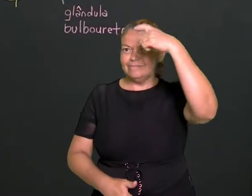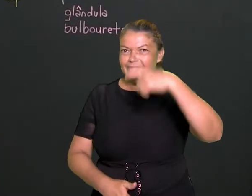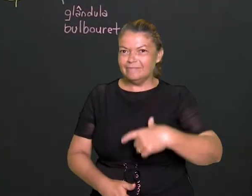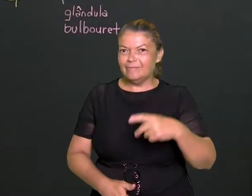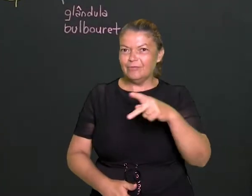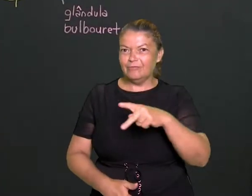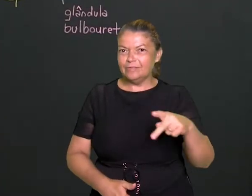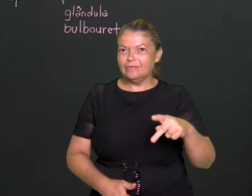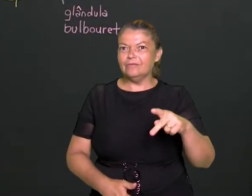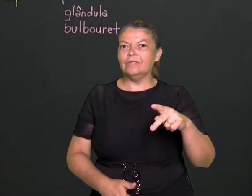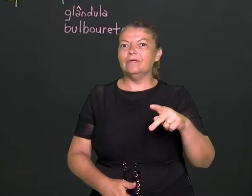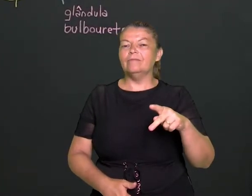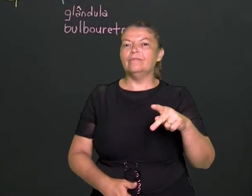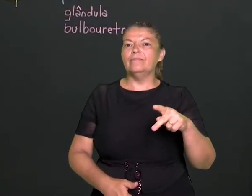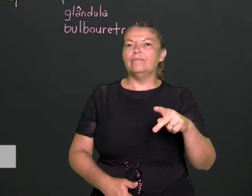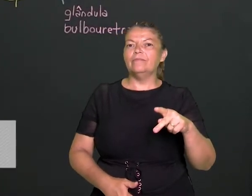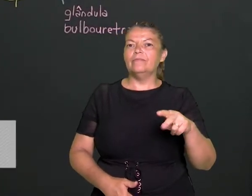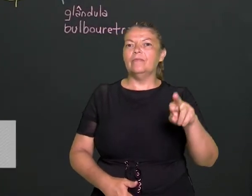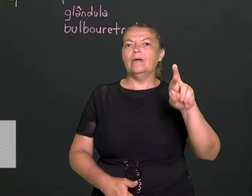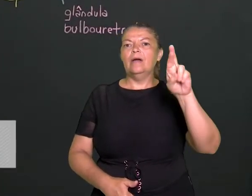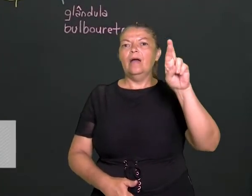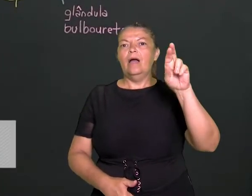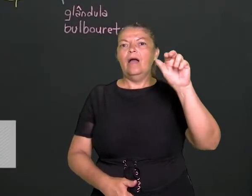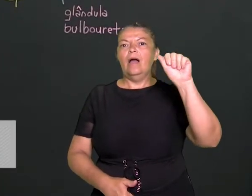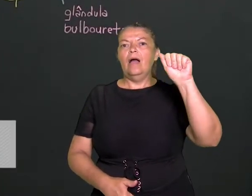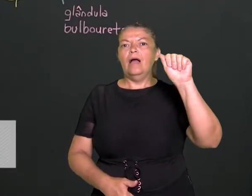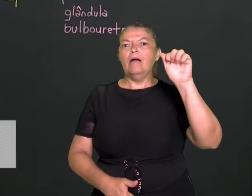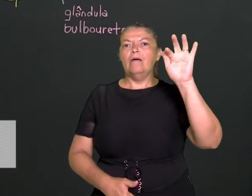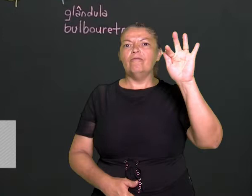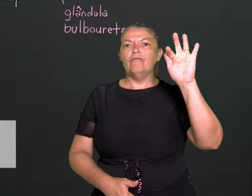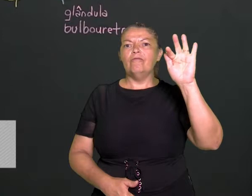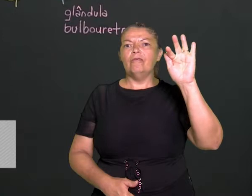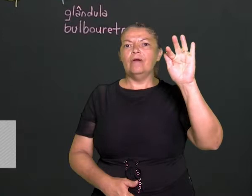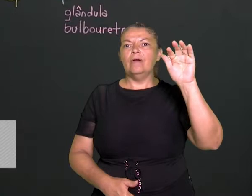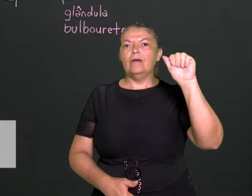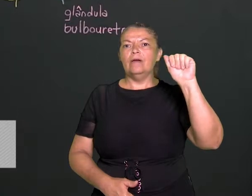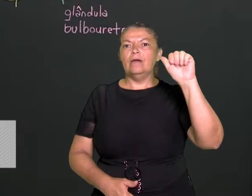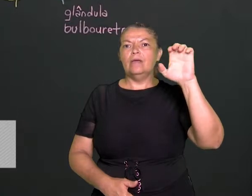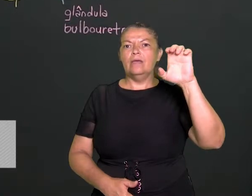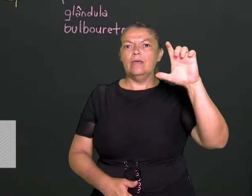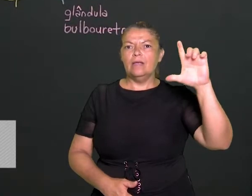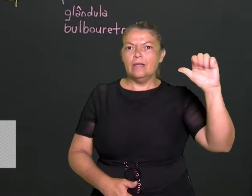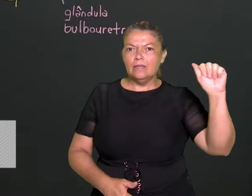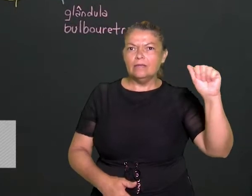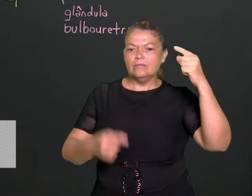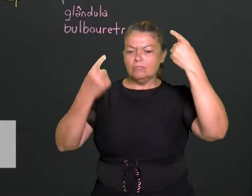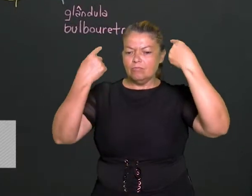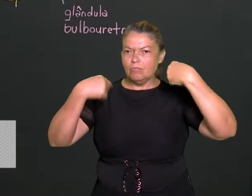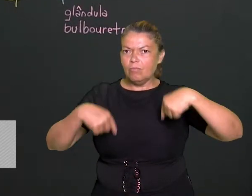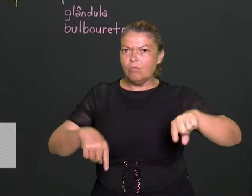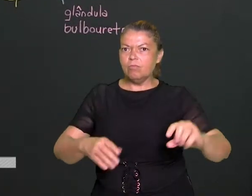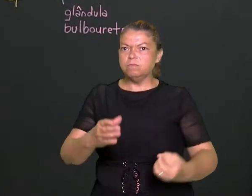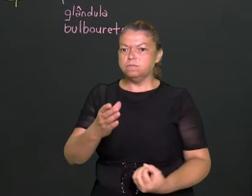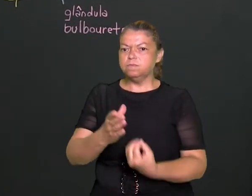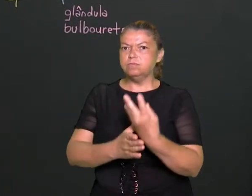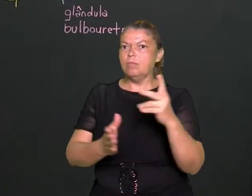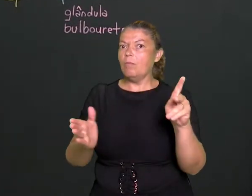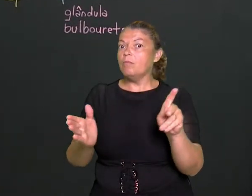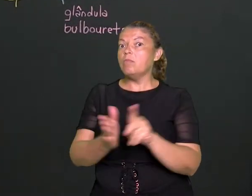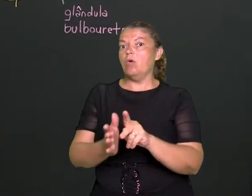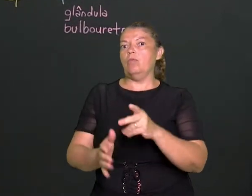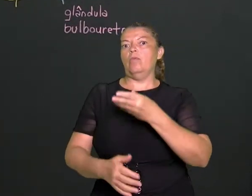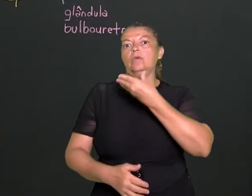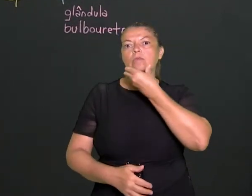tudo bem? Eu sou a professora Rafaela Lima, professora de Ciências, e a aula de hoje é Sistema Reprodutor Masculino.